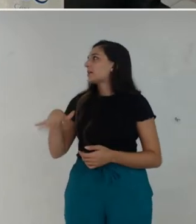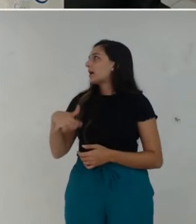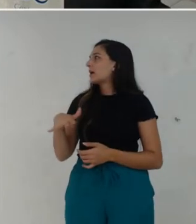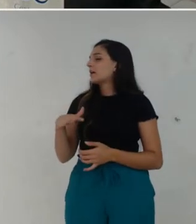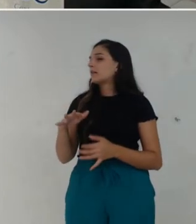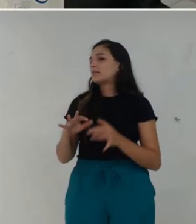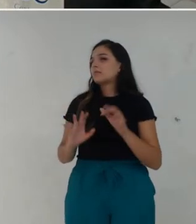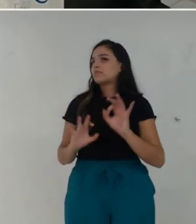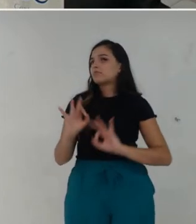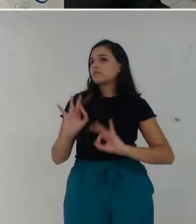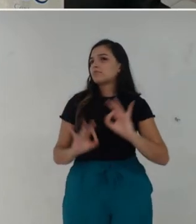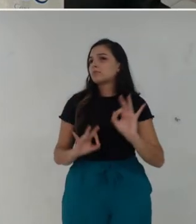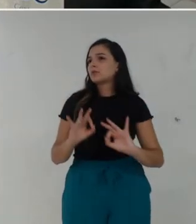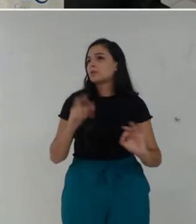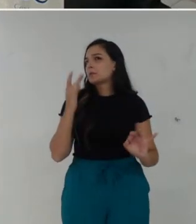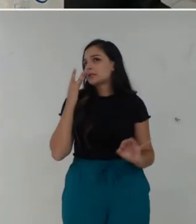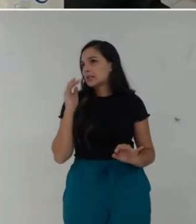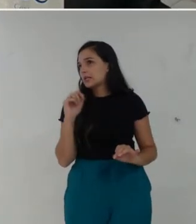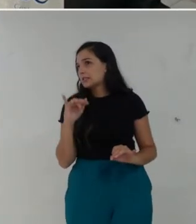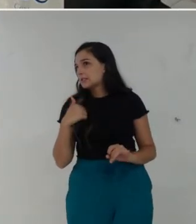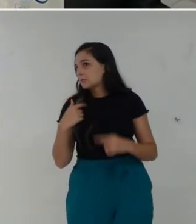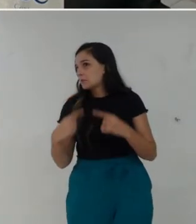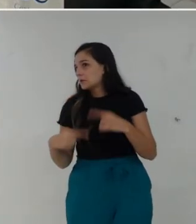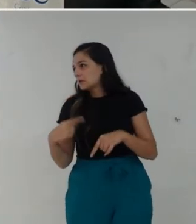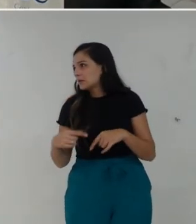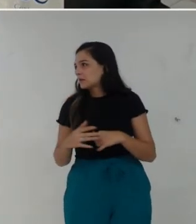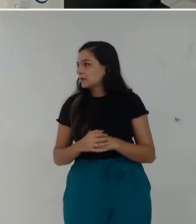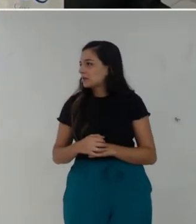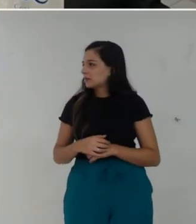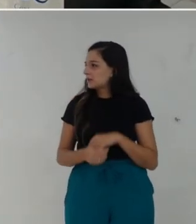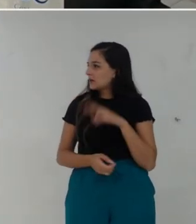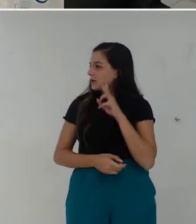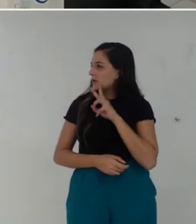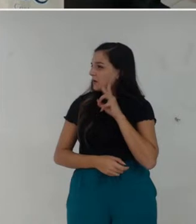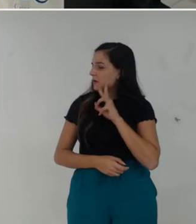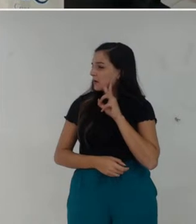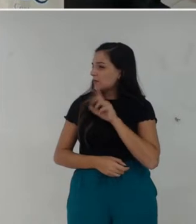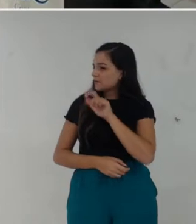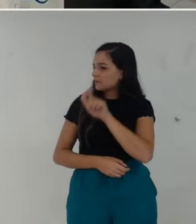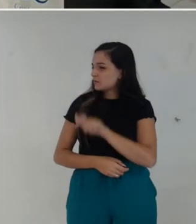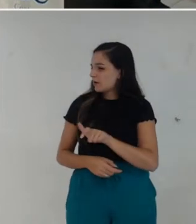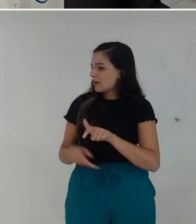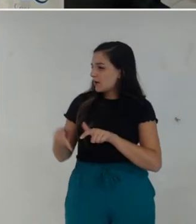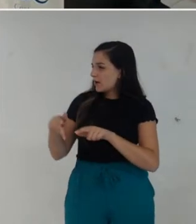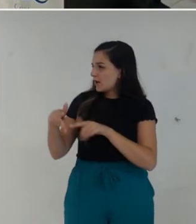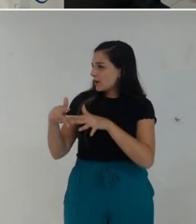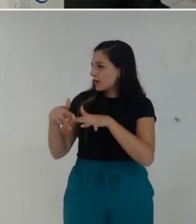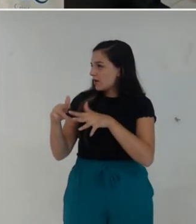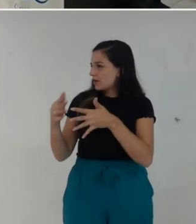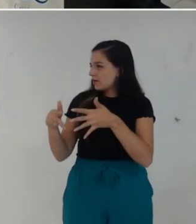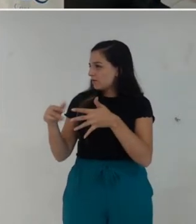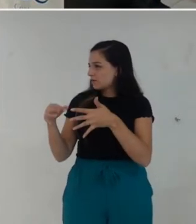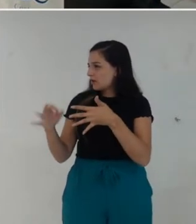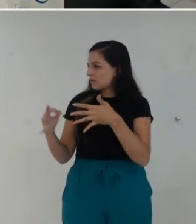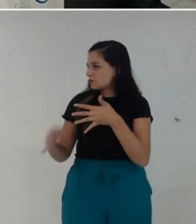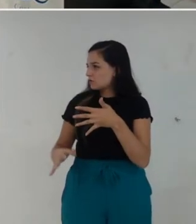parte política na época, não sei se foi verba. Mas lembra que a Andrea Padrão revisou uma quantidade?